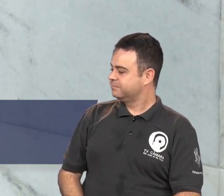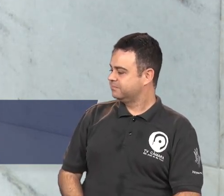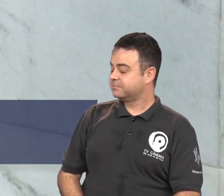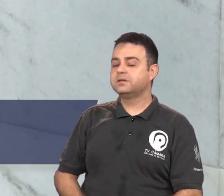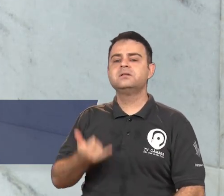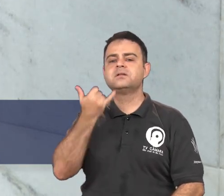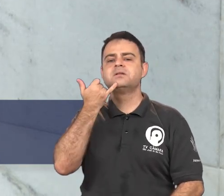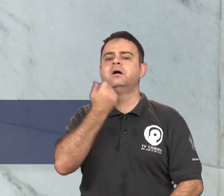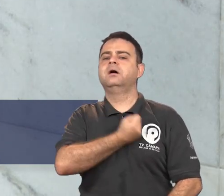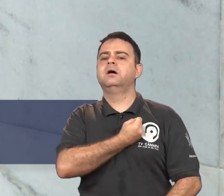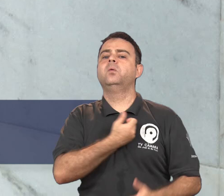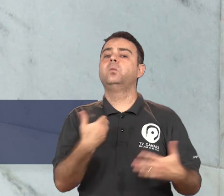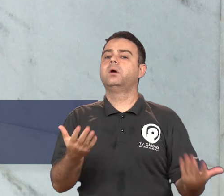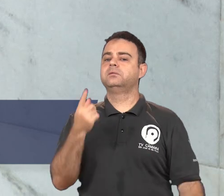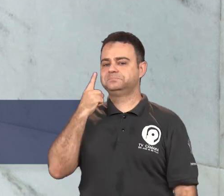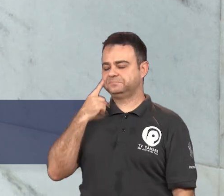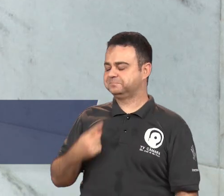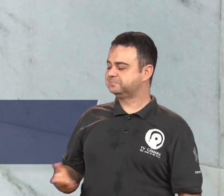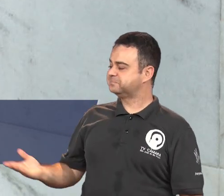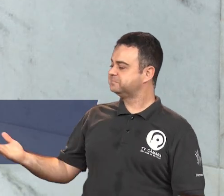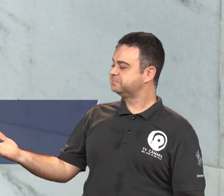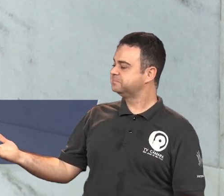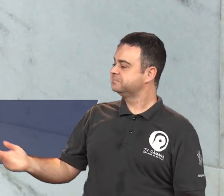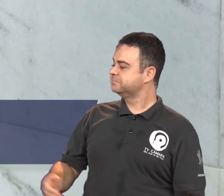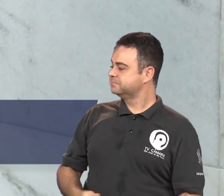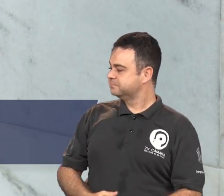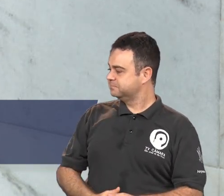marciacaldas@riopreto.sp.leg.br e o telefone é o